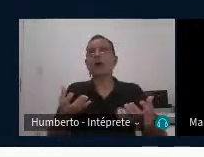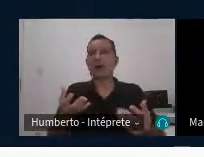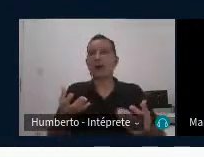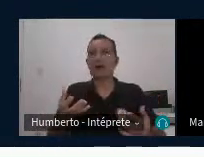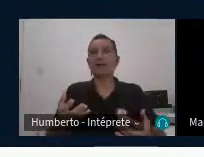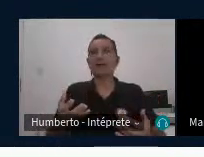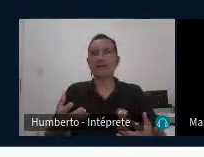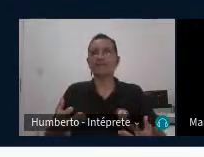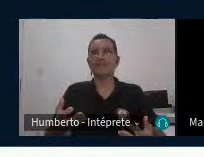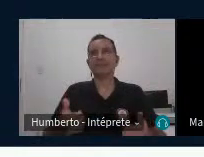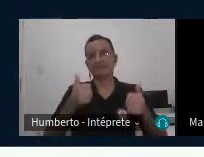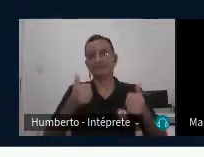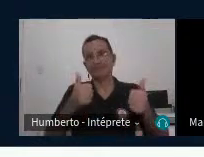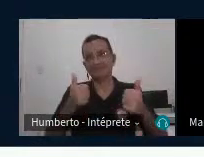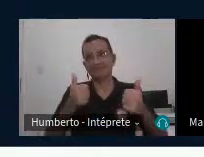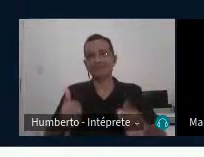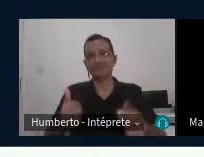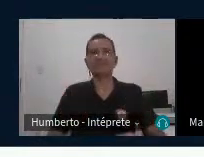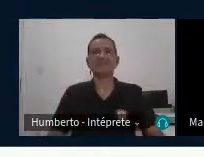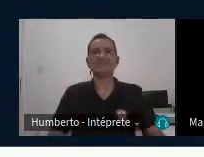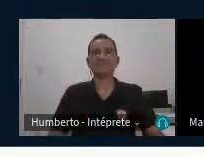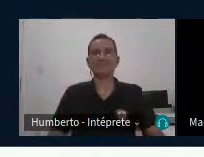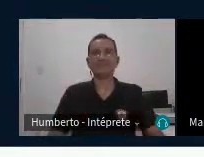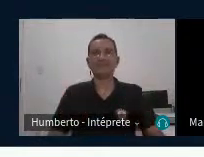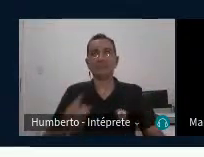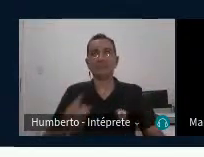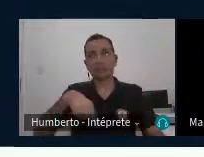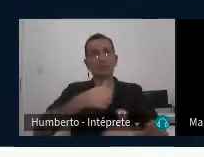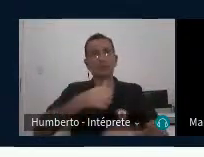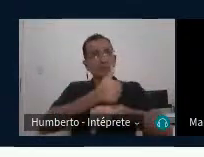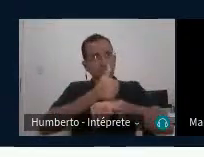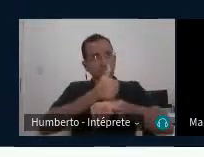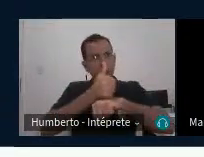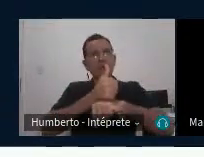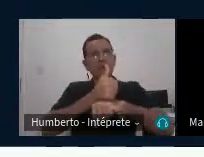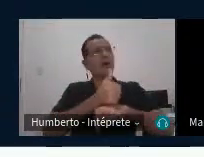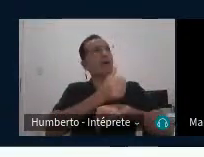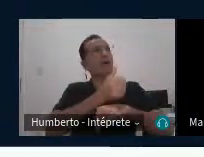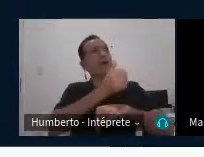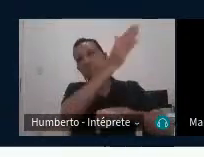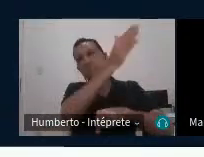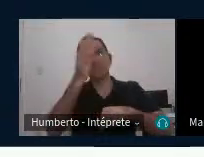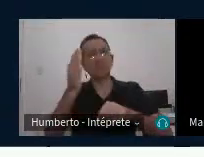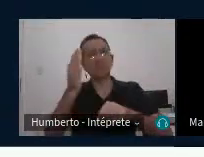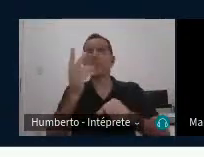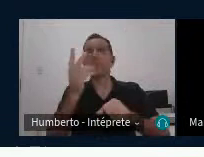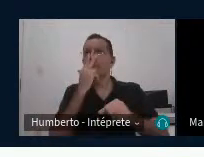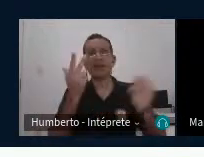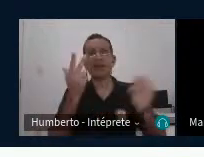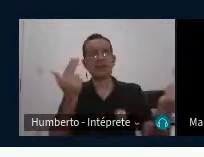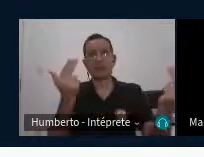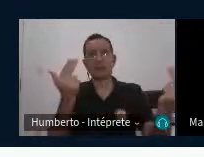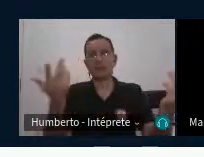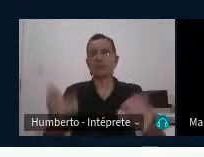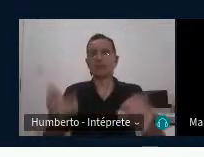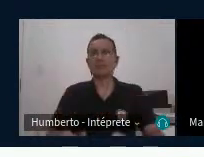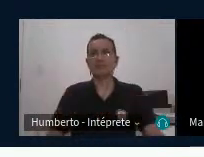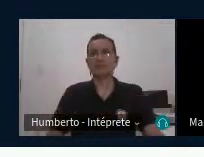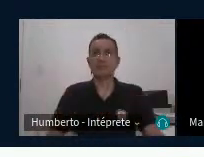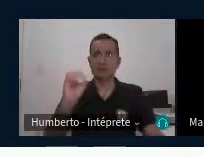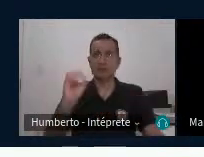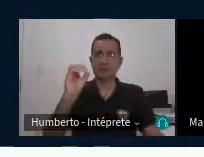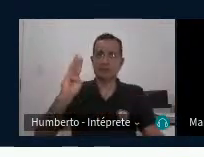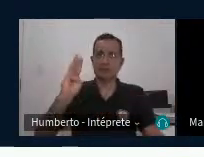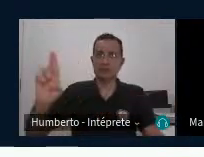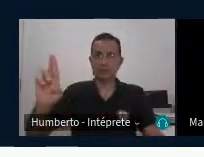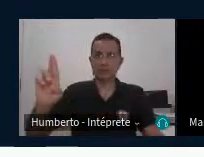formar enquanto profissionais, a gente vai buscar isso, independente, mesmo que a gente fale. E a UBR e tantas